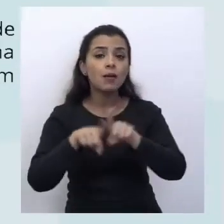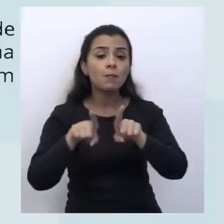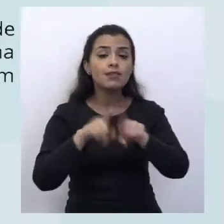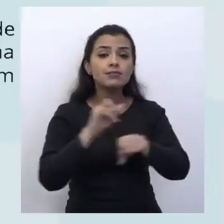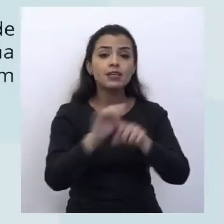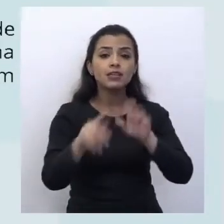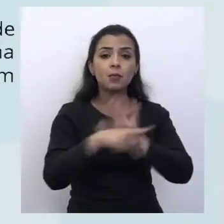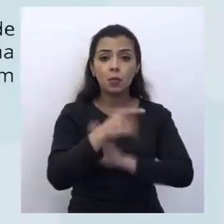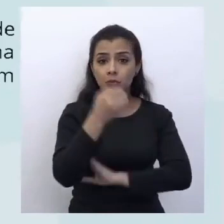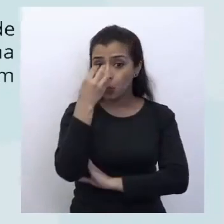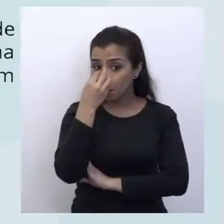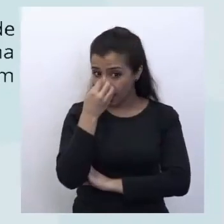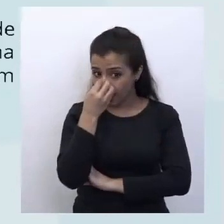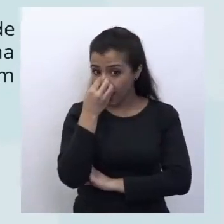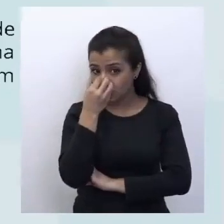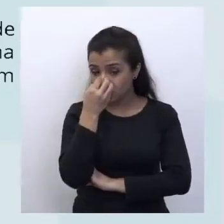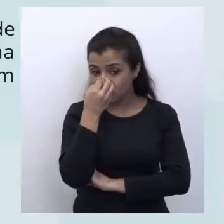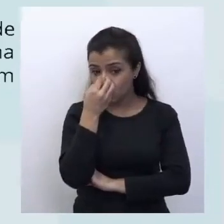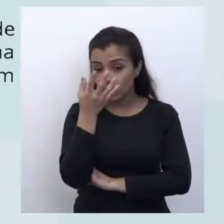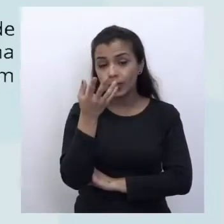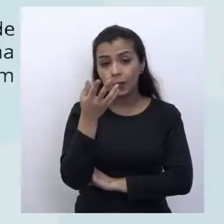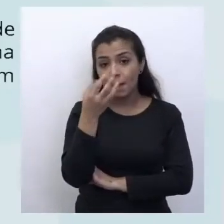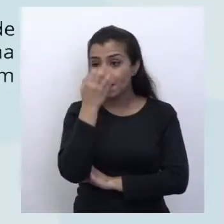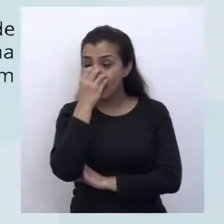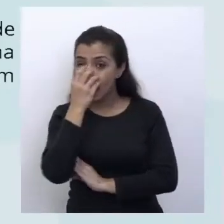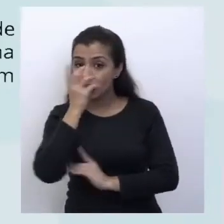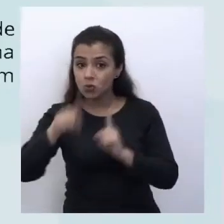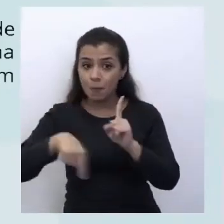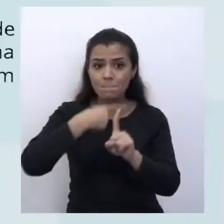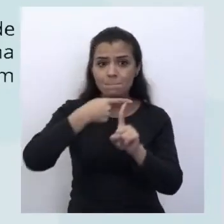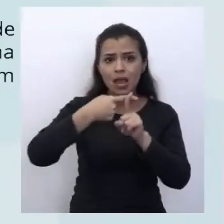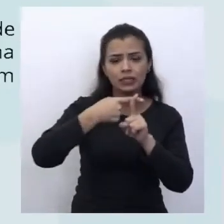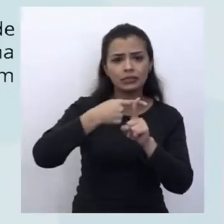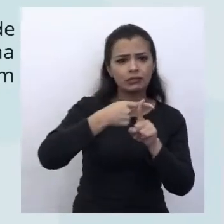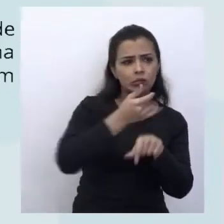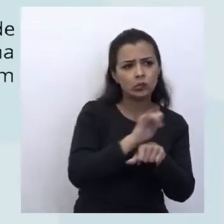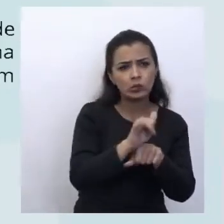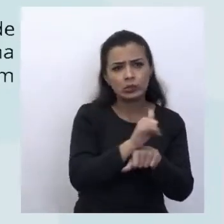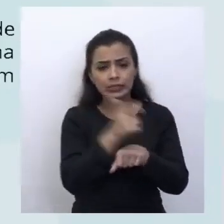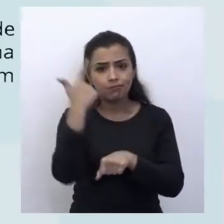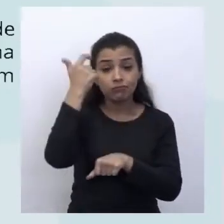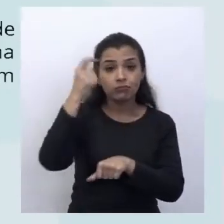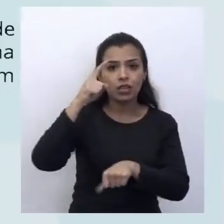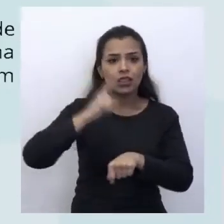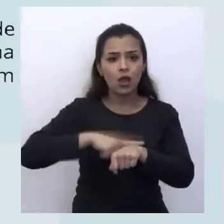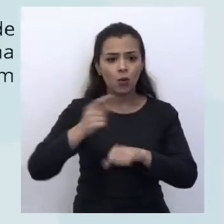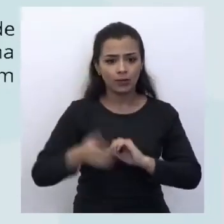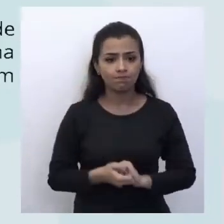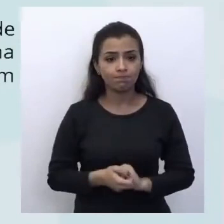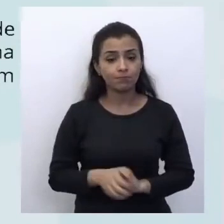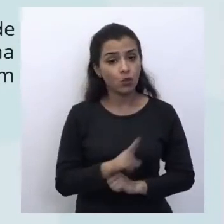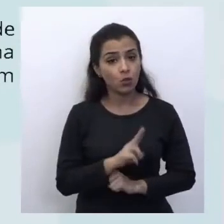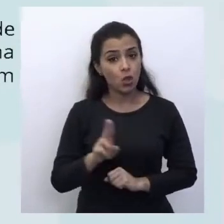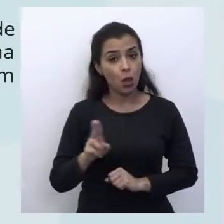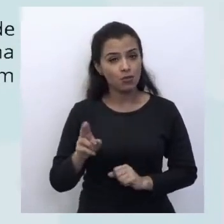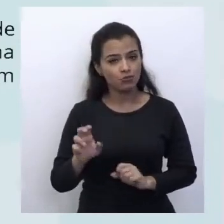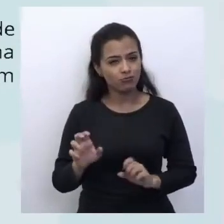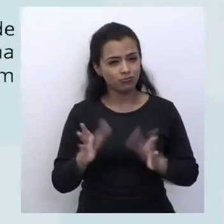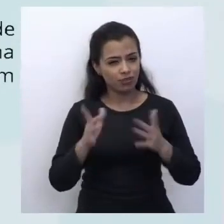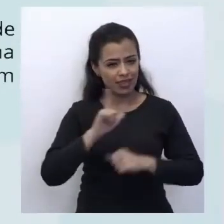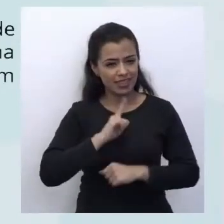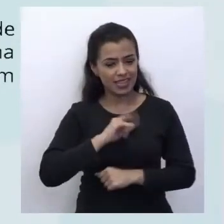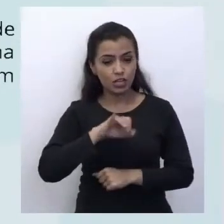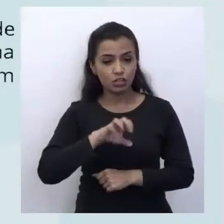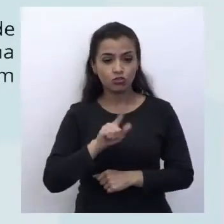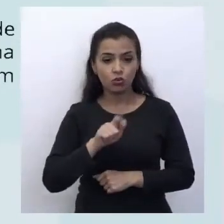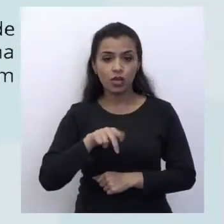as linguagens do palhaço e do improviso. O espetáculo Jogando no Quintal encena uma partida de futebol com